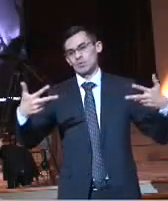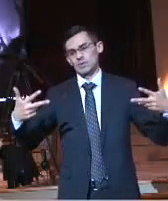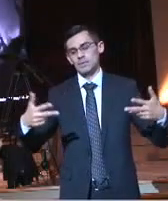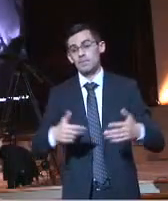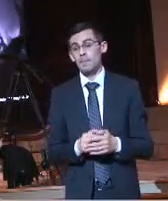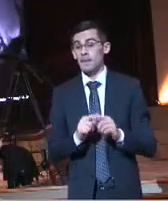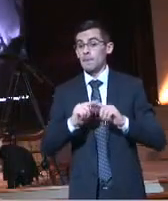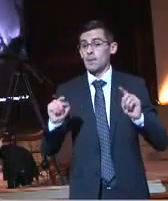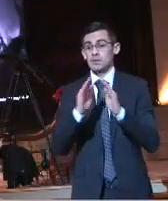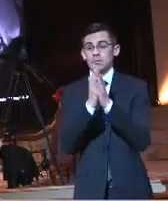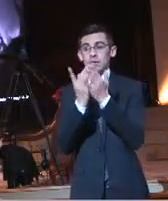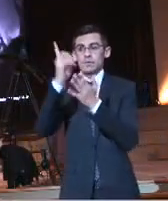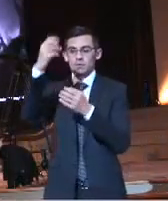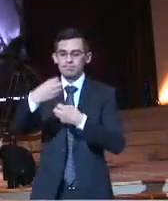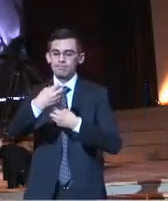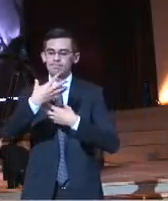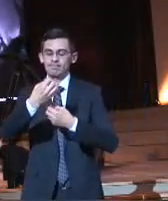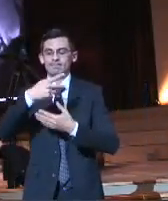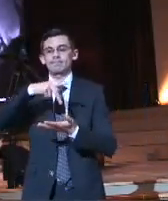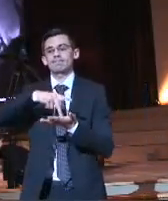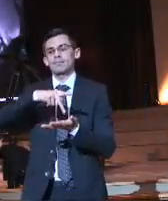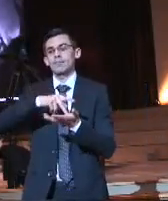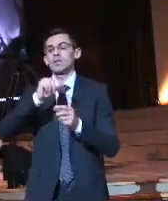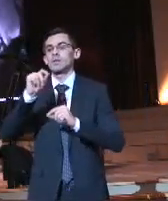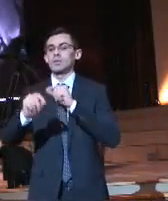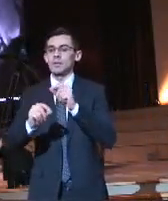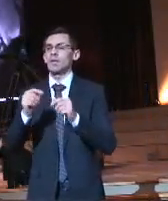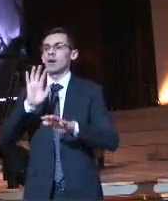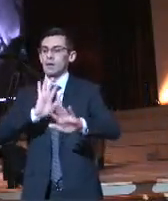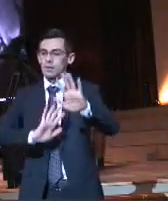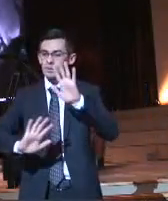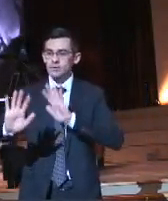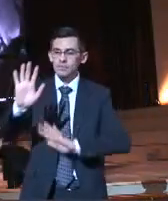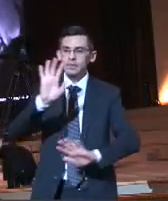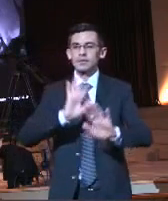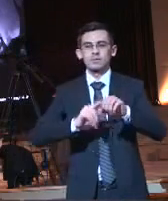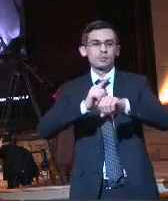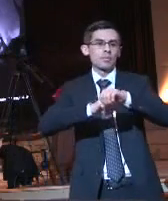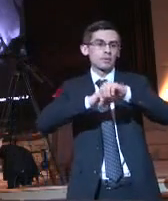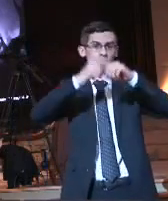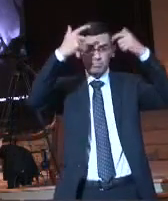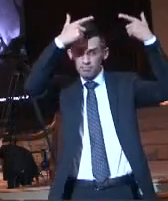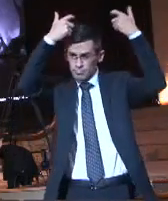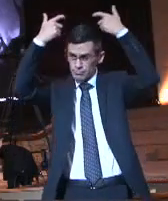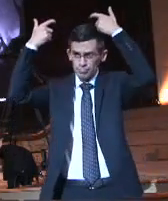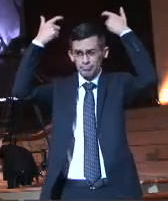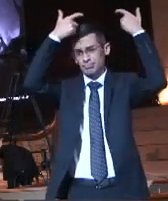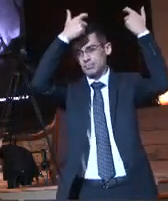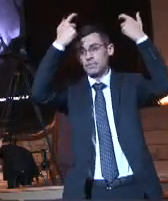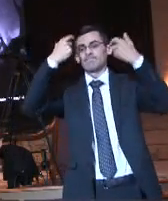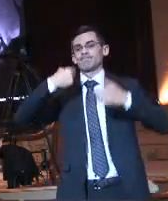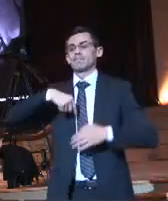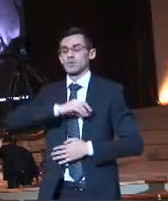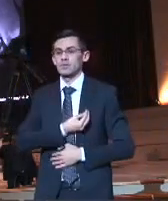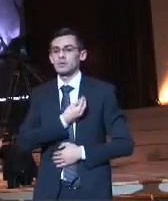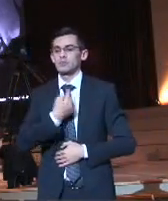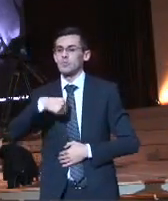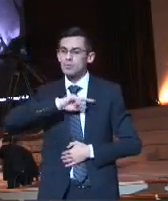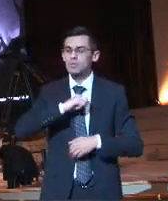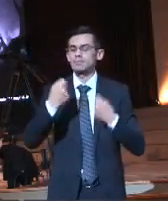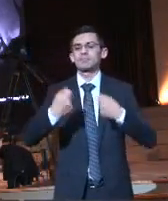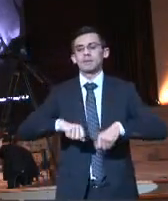que a Bíblia vai ensinar para a gente é que muitas vezes, no meio das batalhas da nossa vida, nós